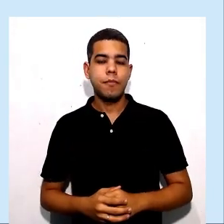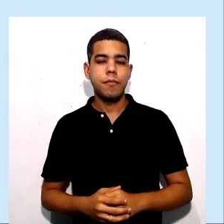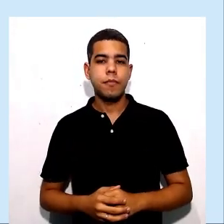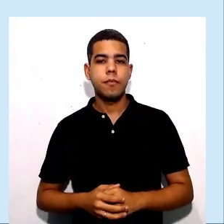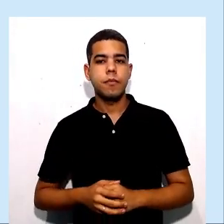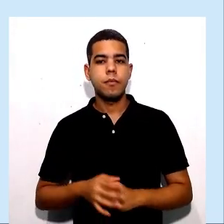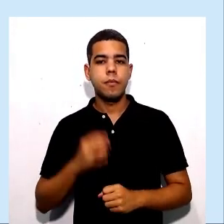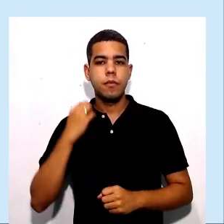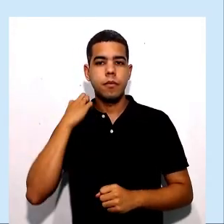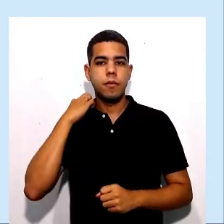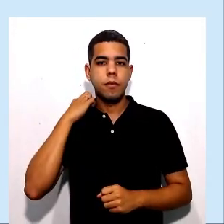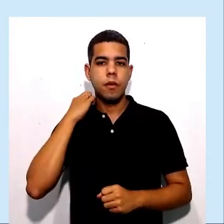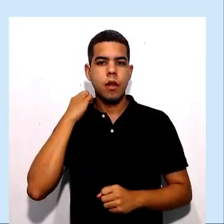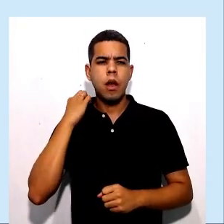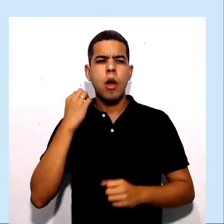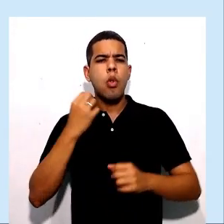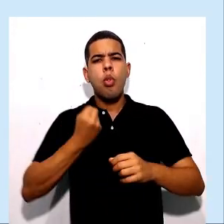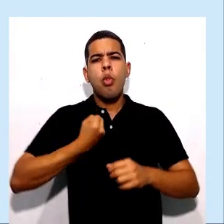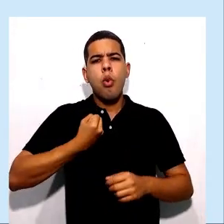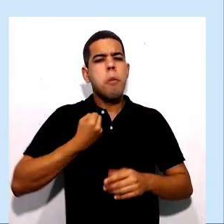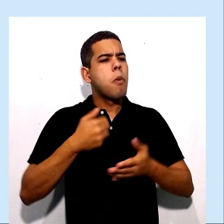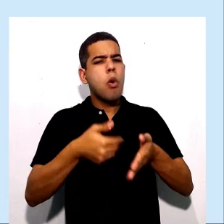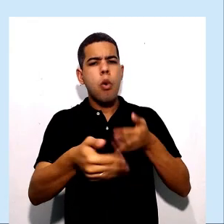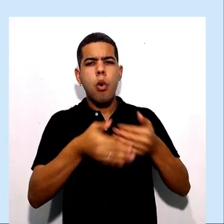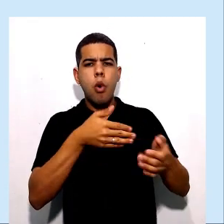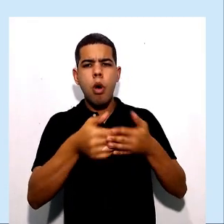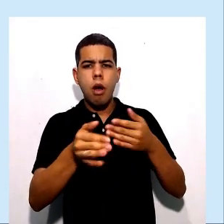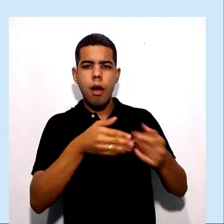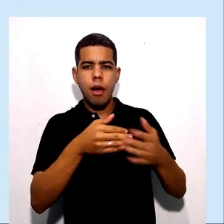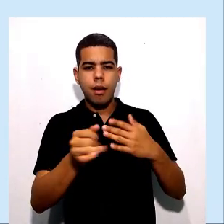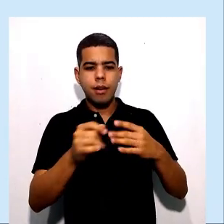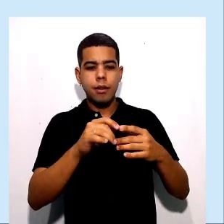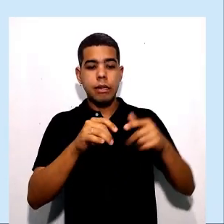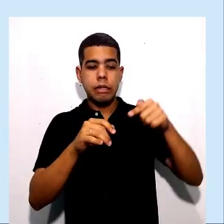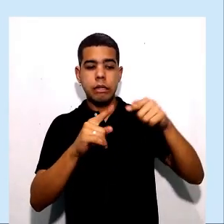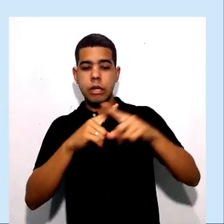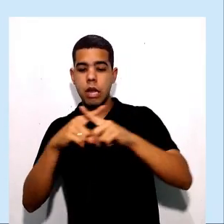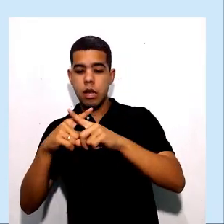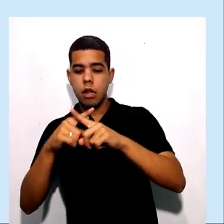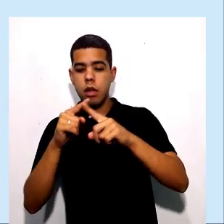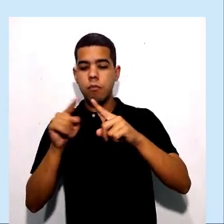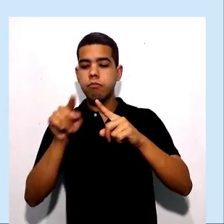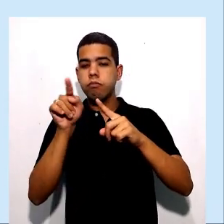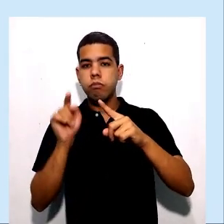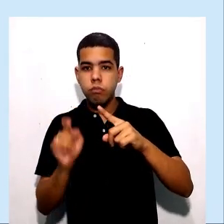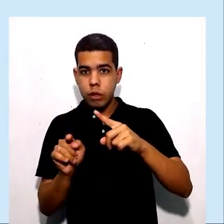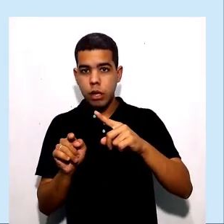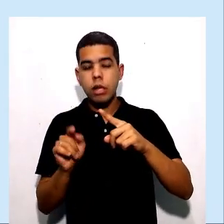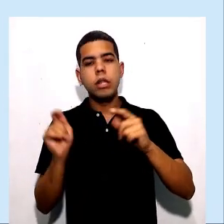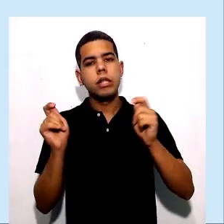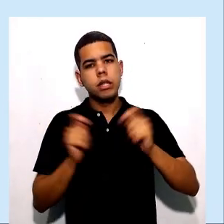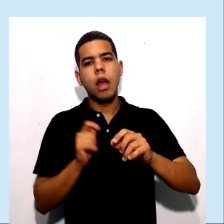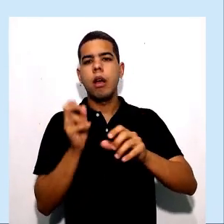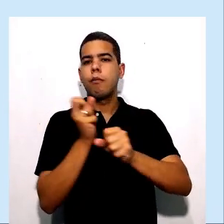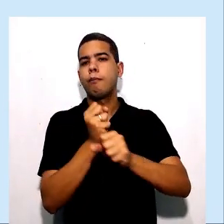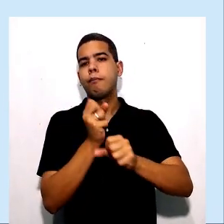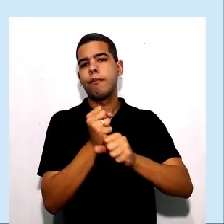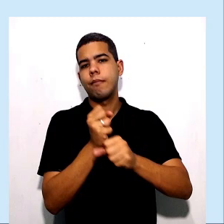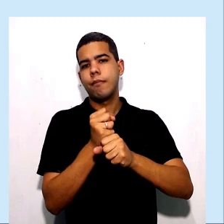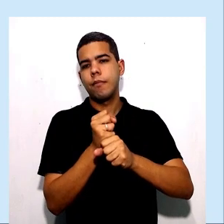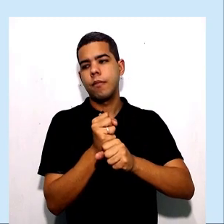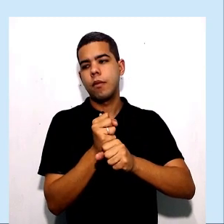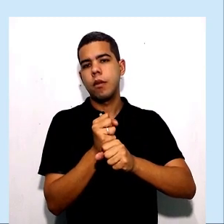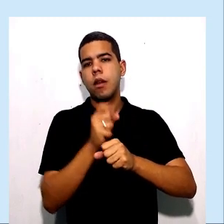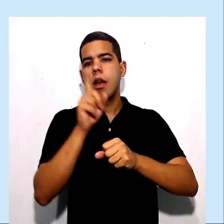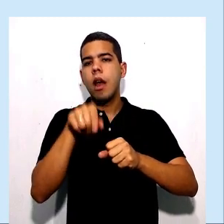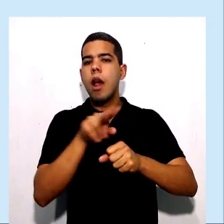encontrar qualquer elemento desta sequência, qualquer múltiplo de 7, sem saber o anterior. Então, essa